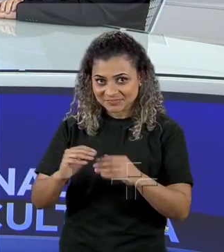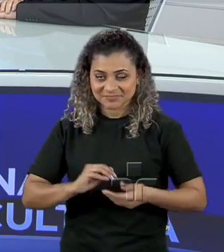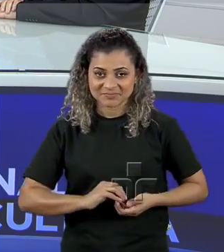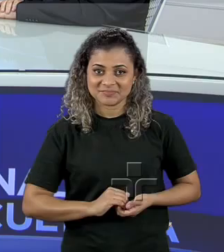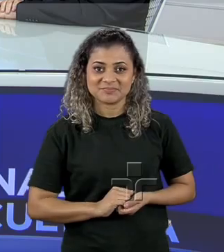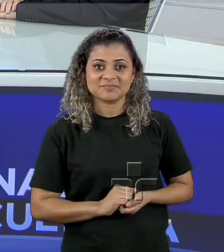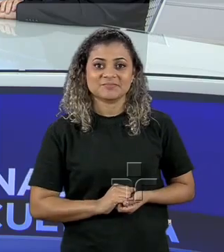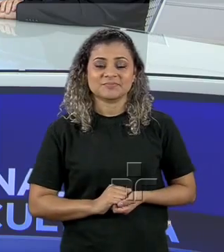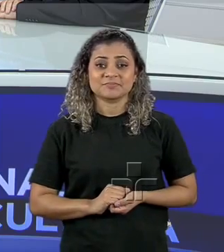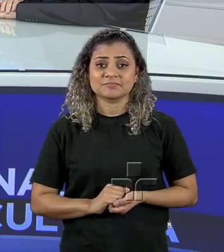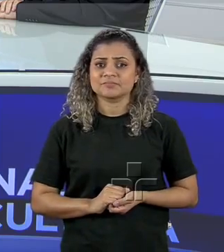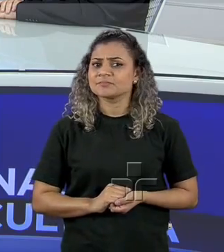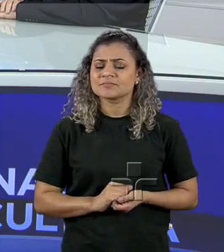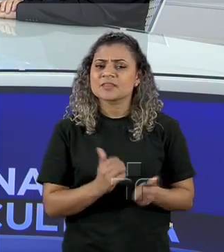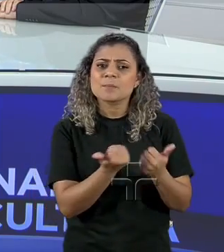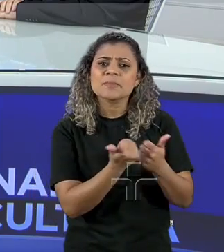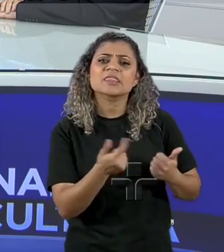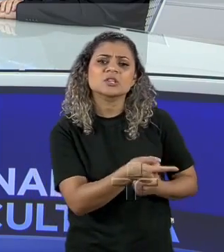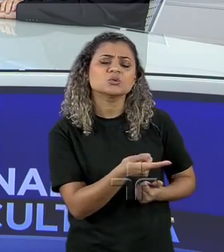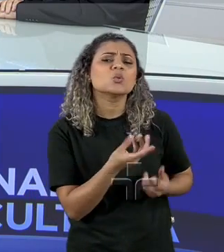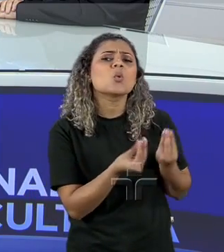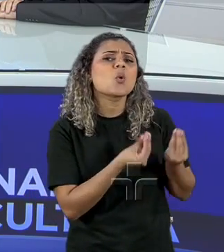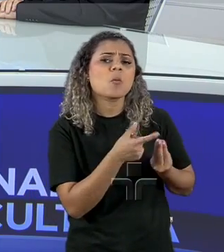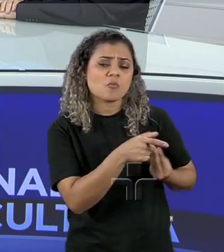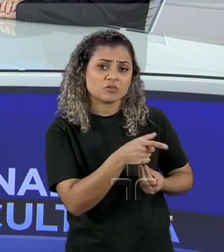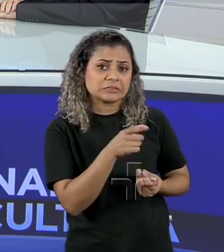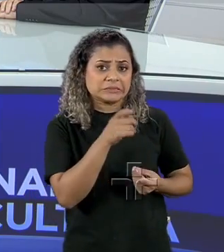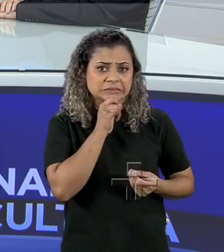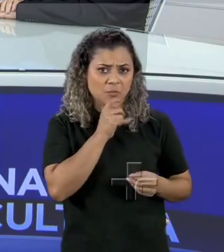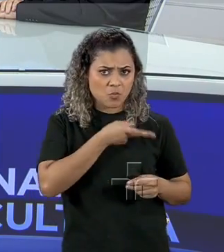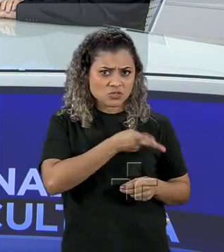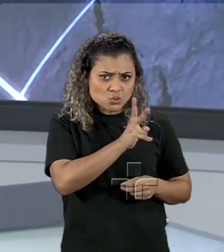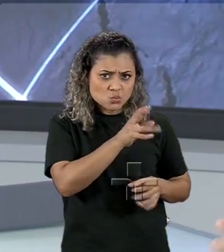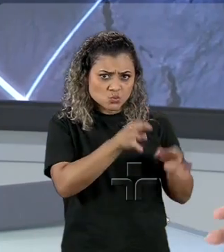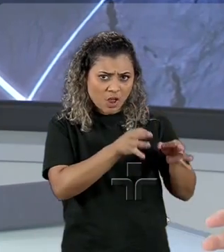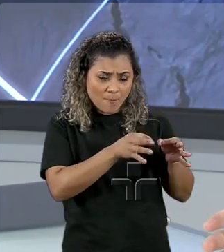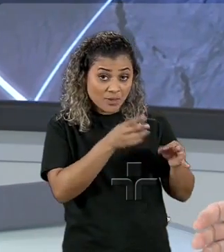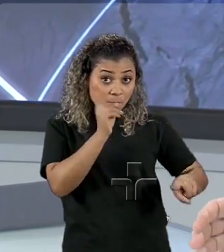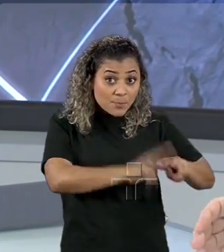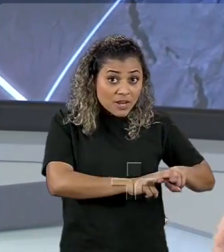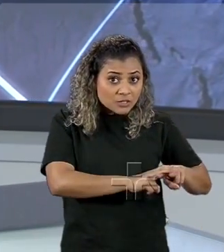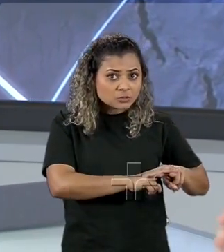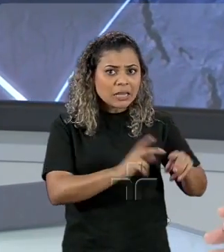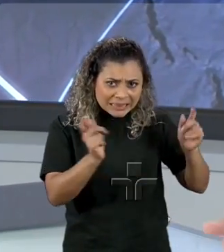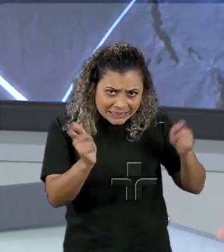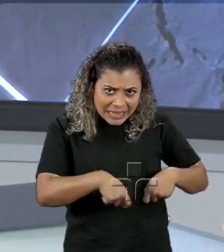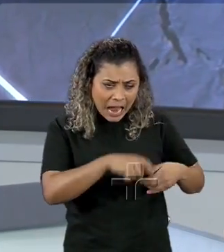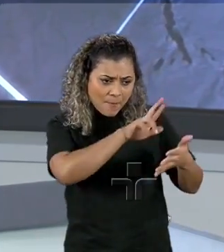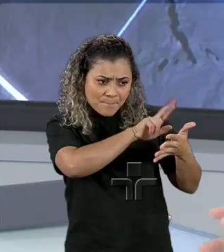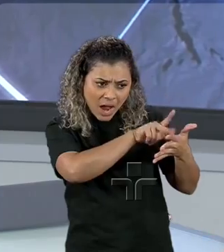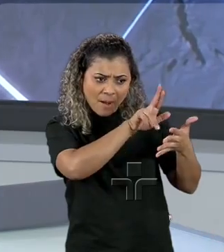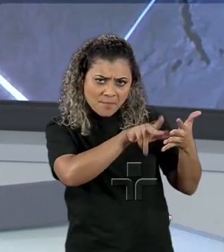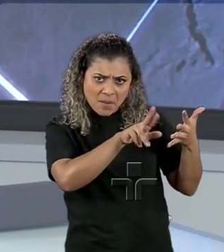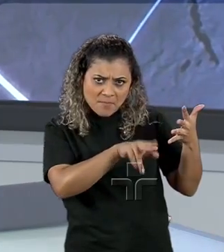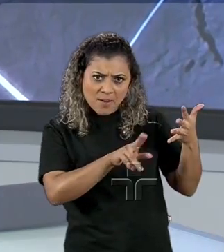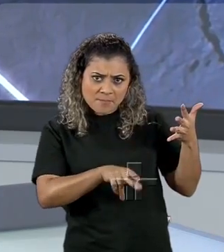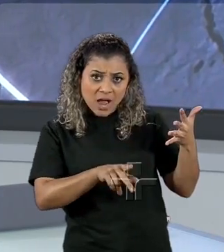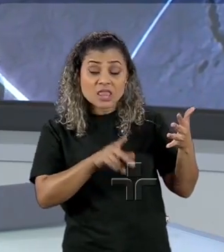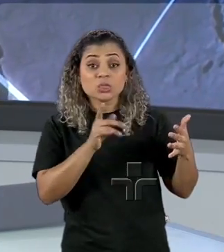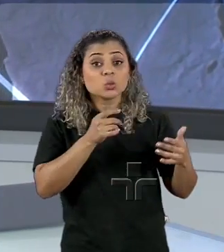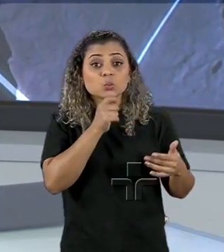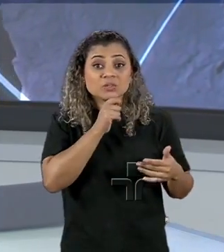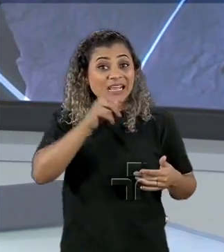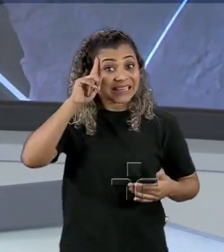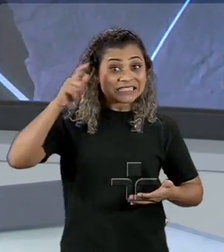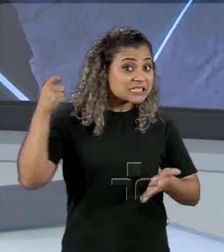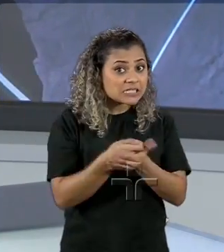noite. Ministro, nessa questão da prisão em segunda instância, a possibilidade de diversos entendimentos não é uma questão